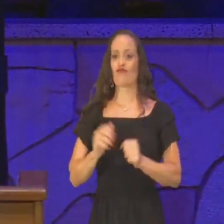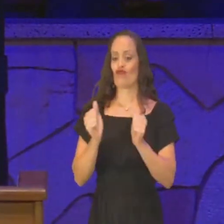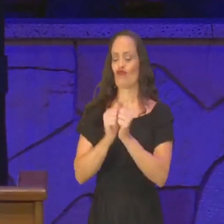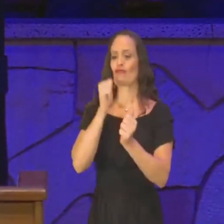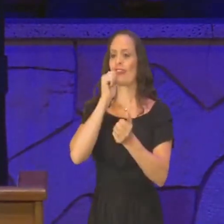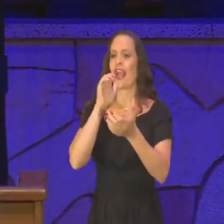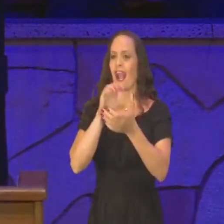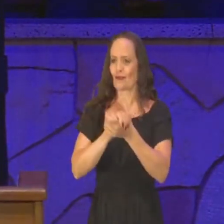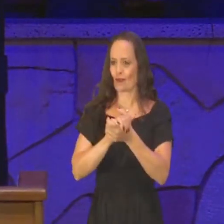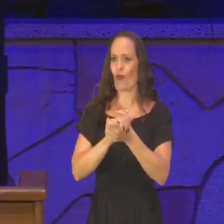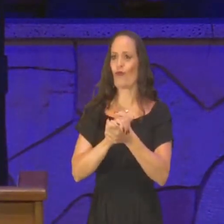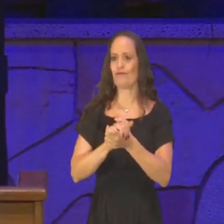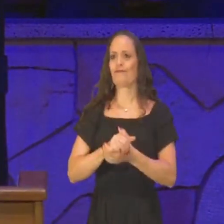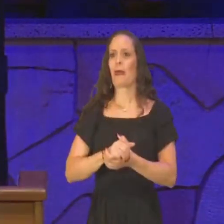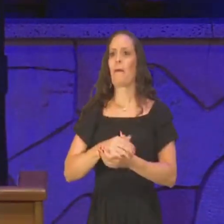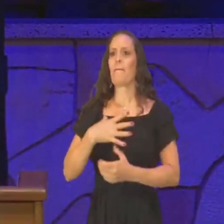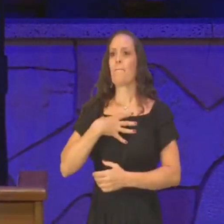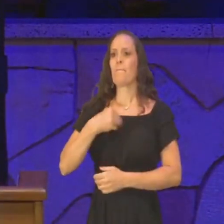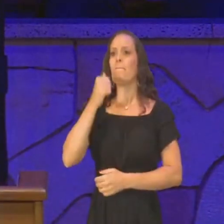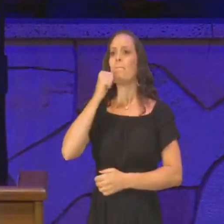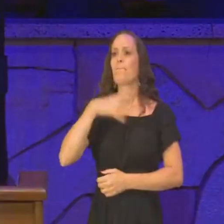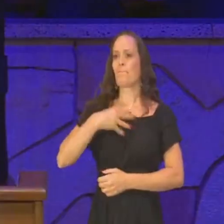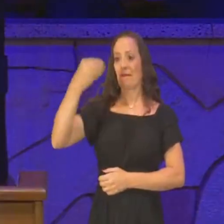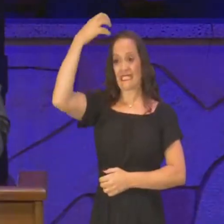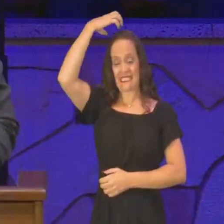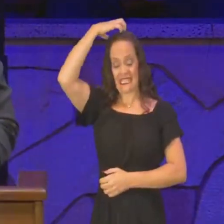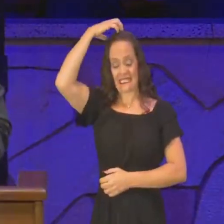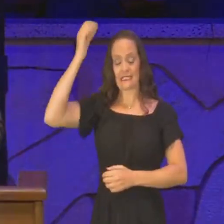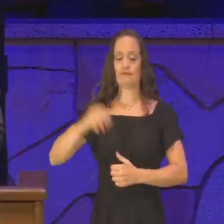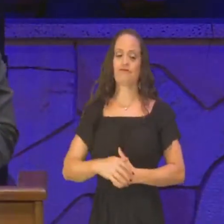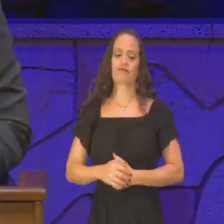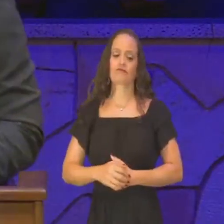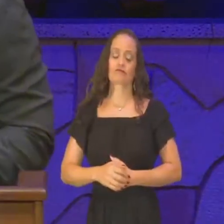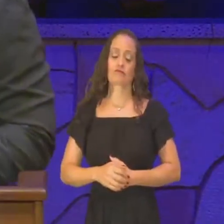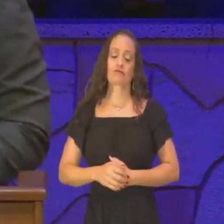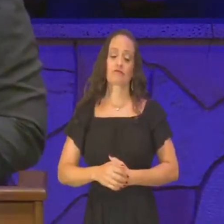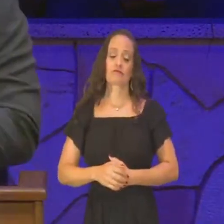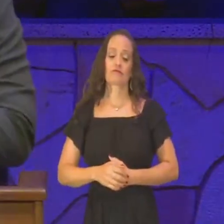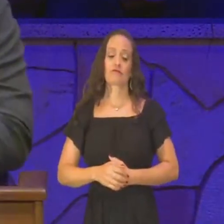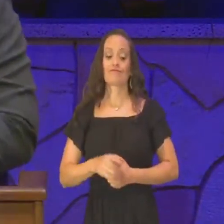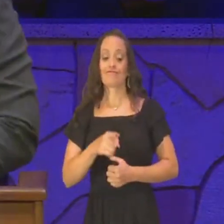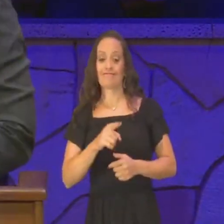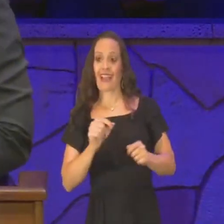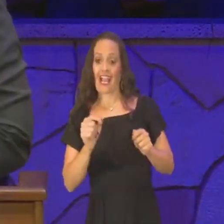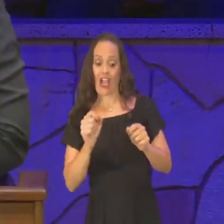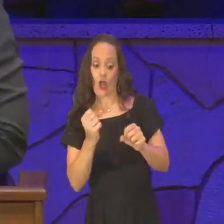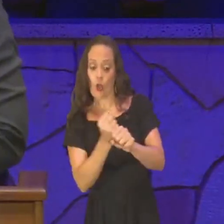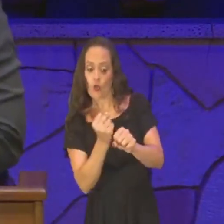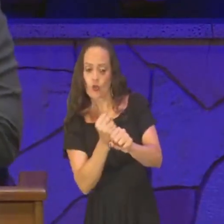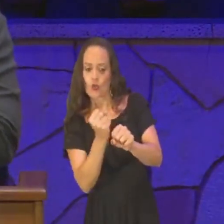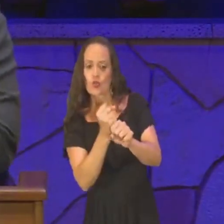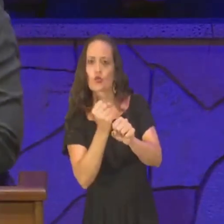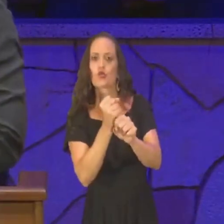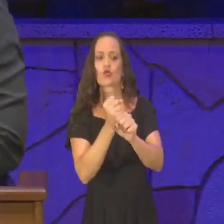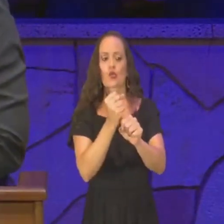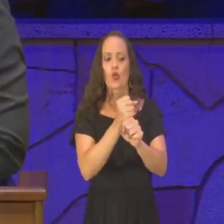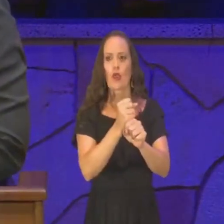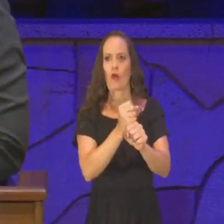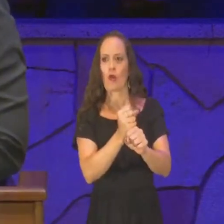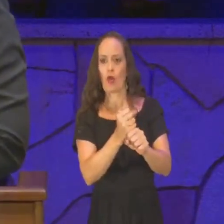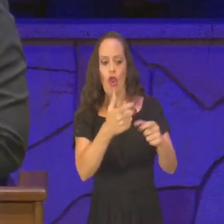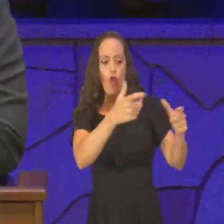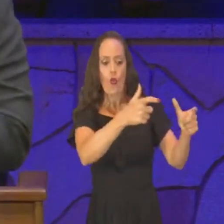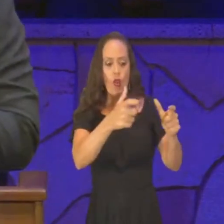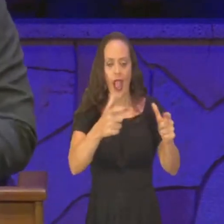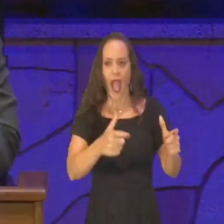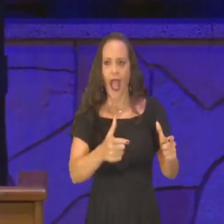Fenícia, esse rei então, ele construiu no cume do monte altares para